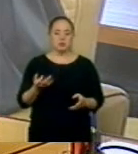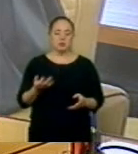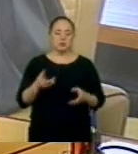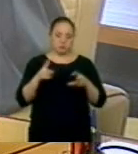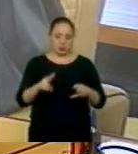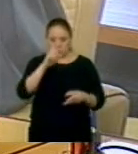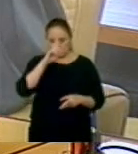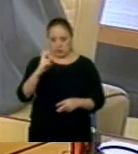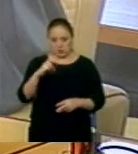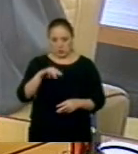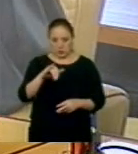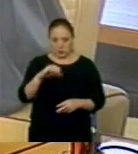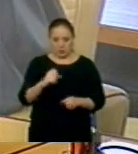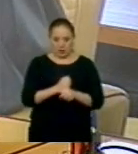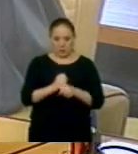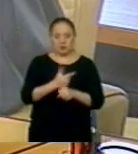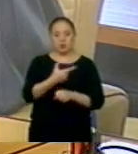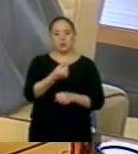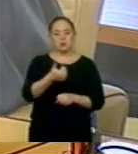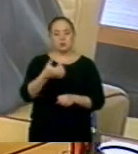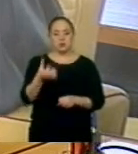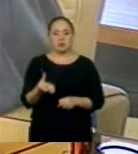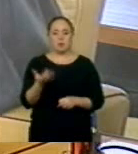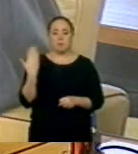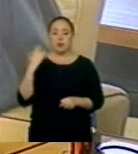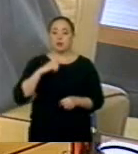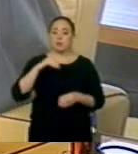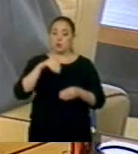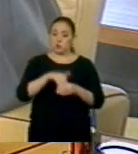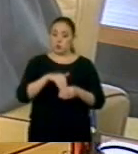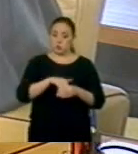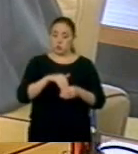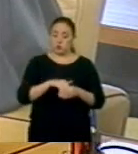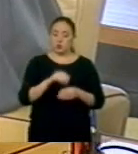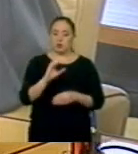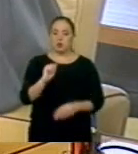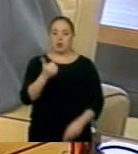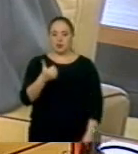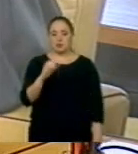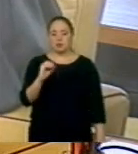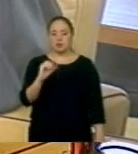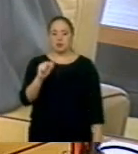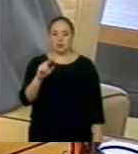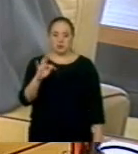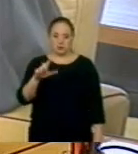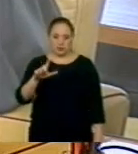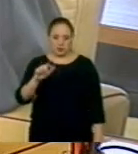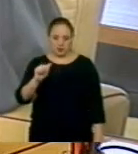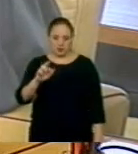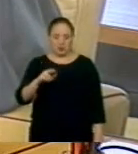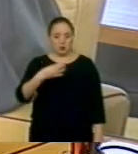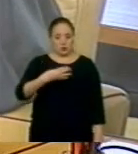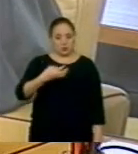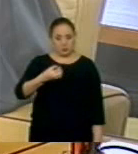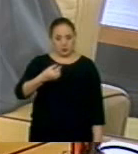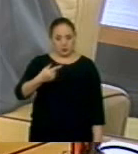de maio de 2016, quando, do julgamento do referendo da ação cautelar 4070, assentou